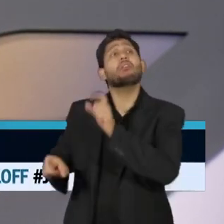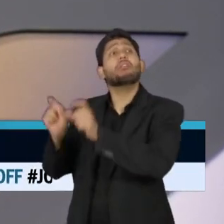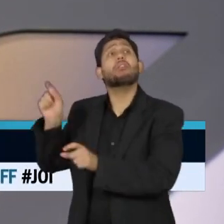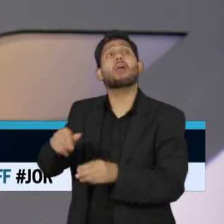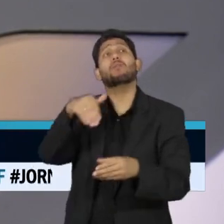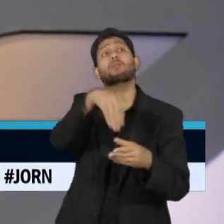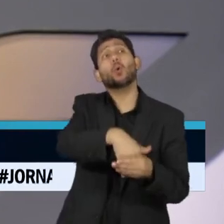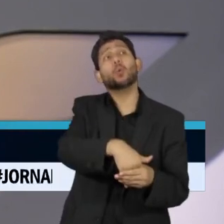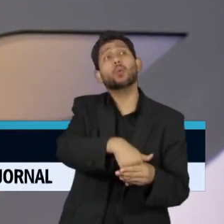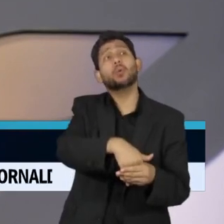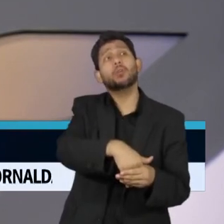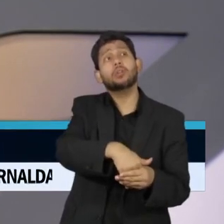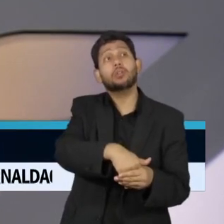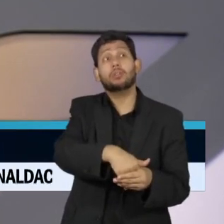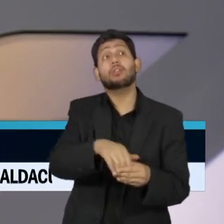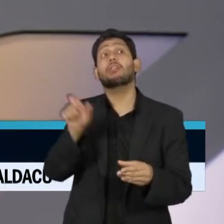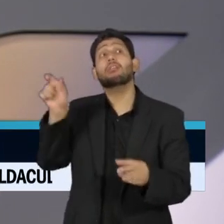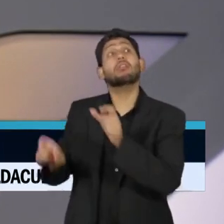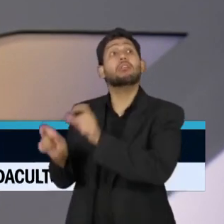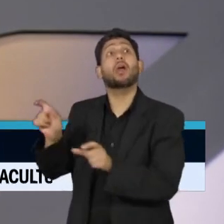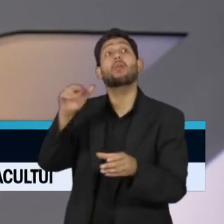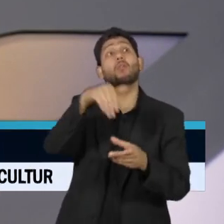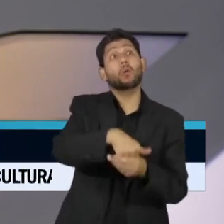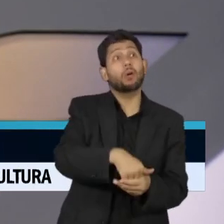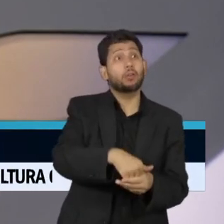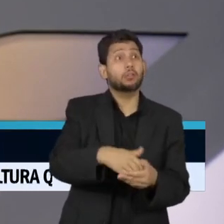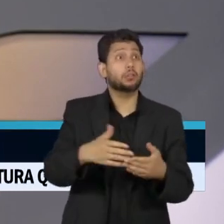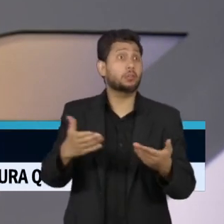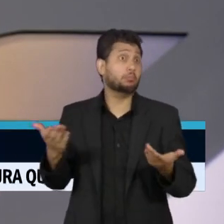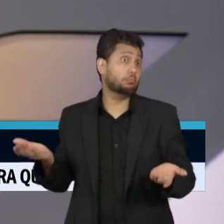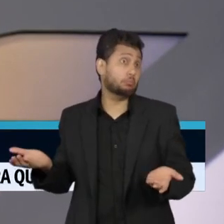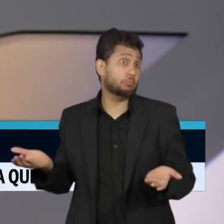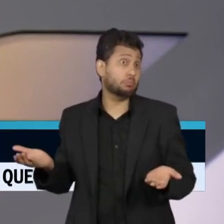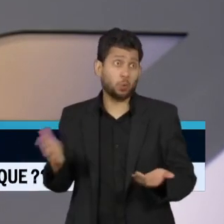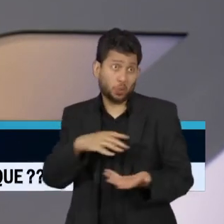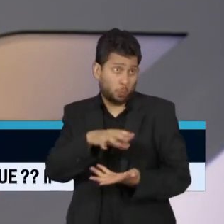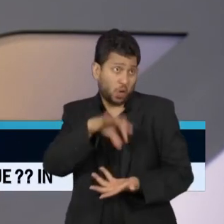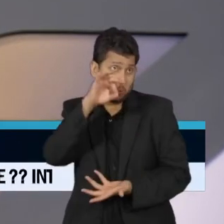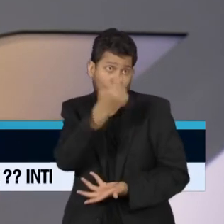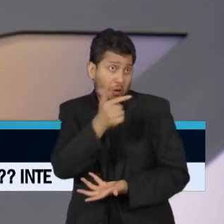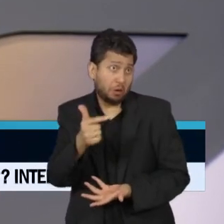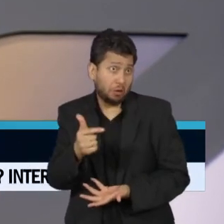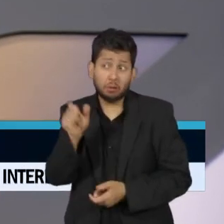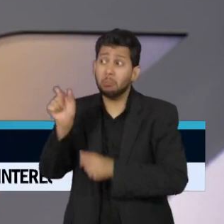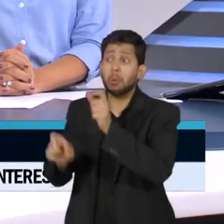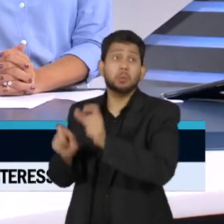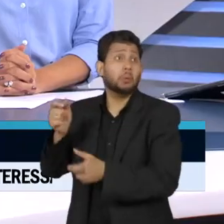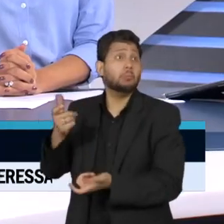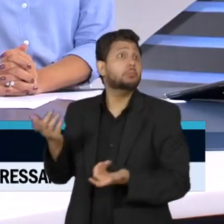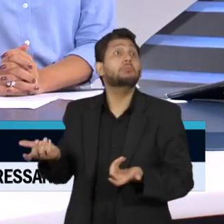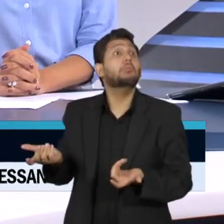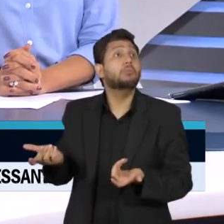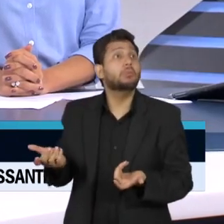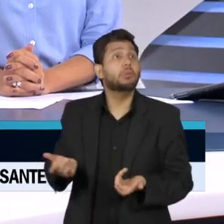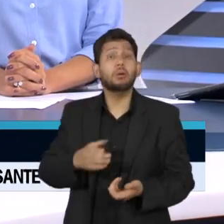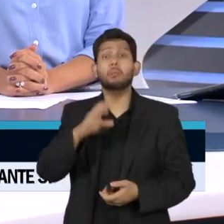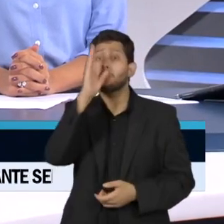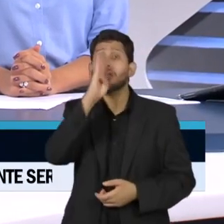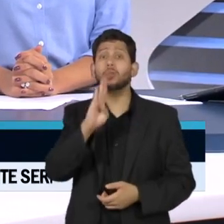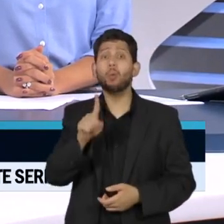havia um voto que tinha pouco de democracia, né? O Brasil é um Estado